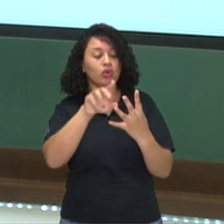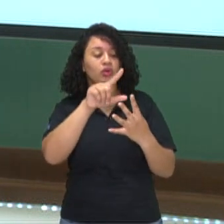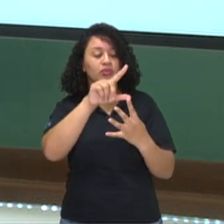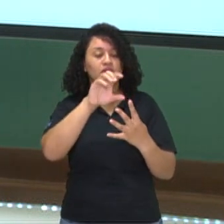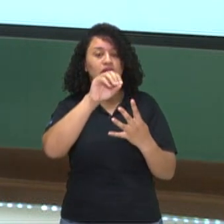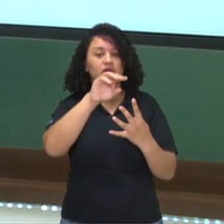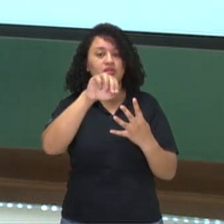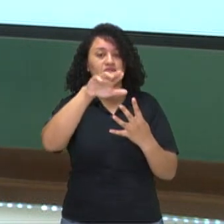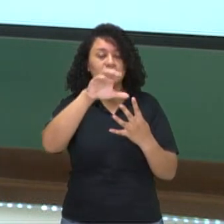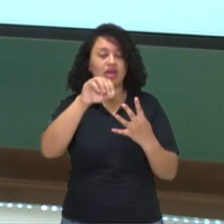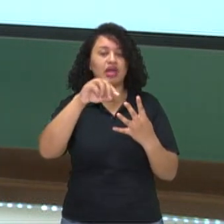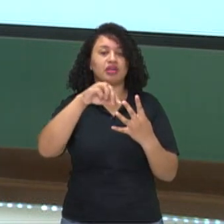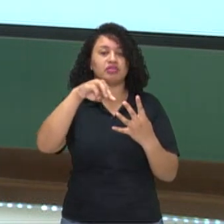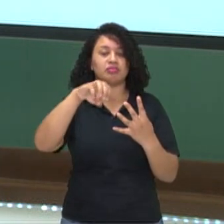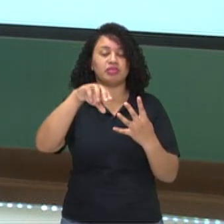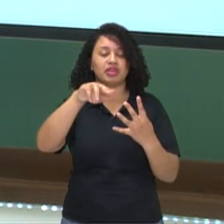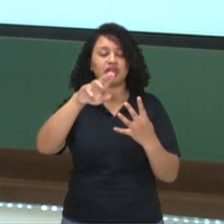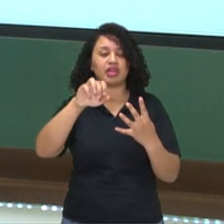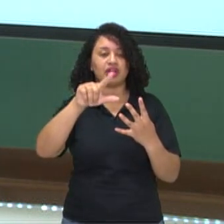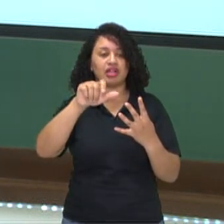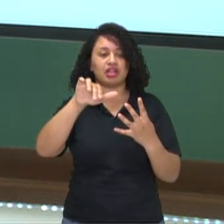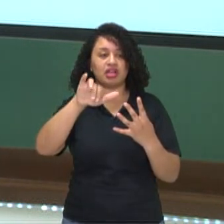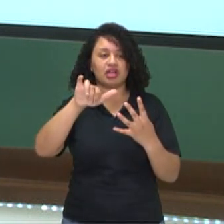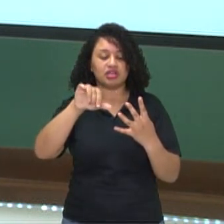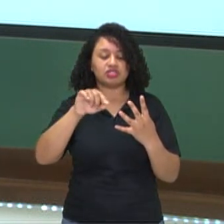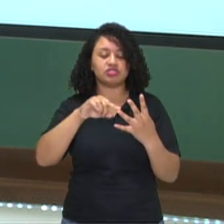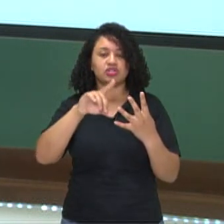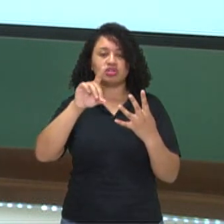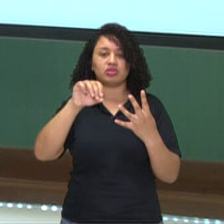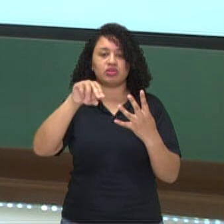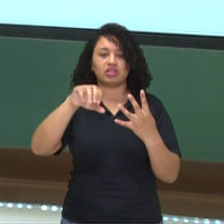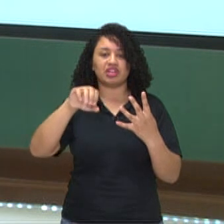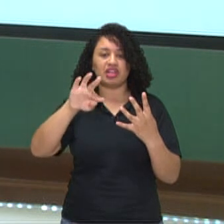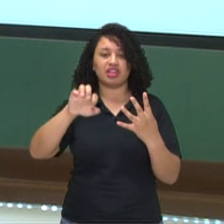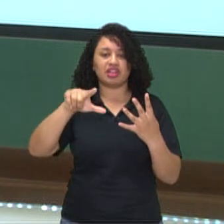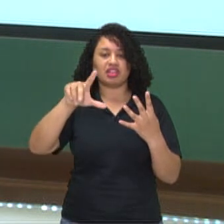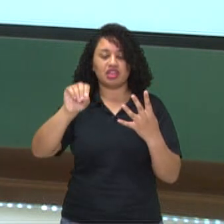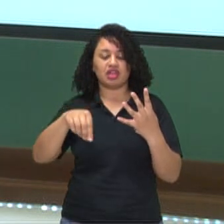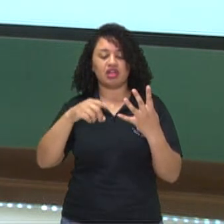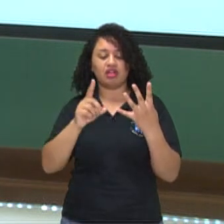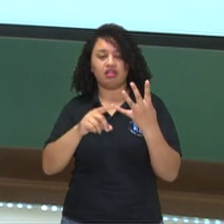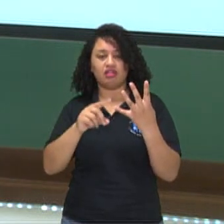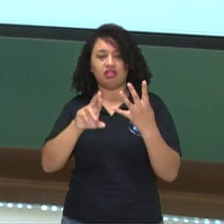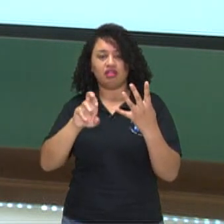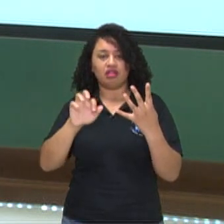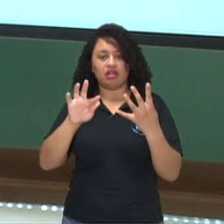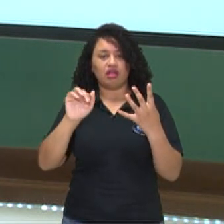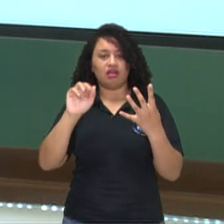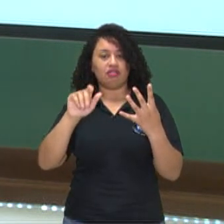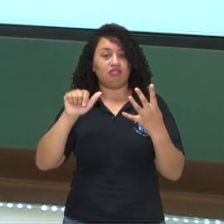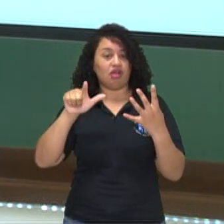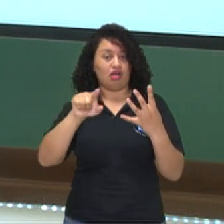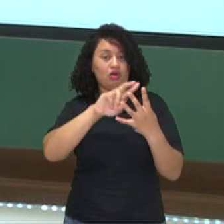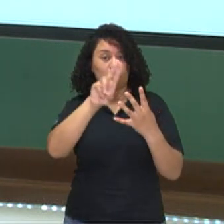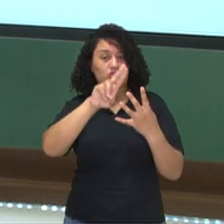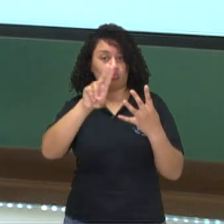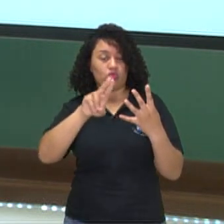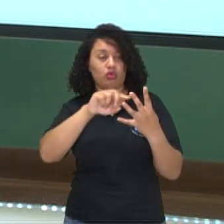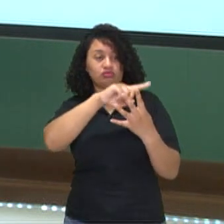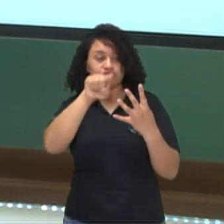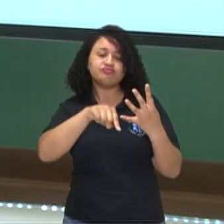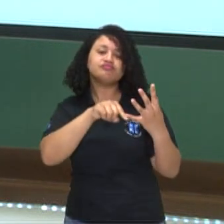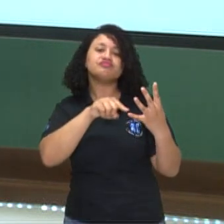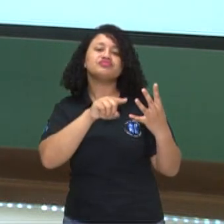Leonardo, Michelangelo, Donatello e Rafael. Esses nomes, eles lembram, né? Ele é uma homenagem, esses